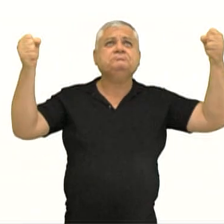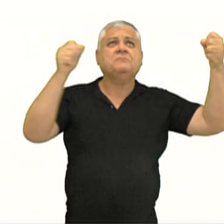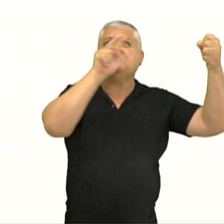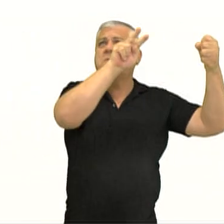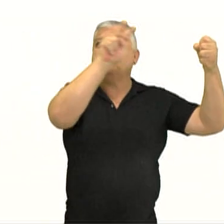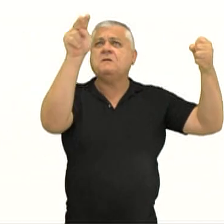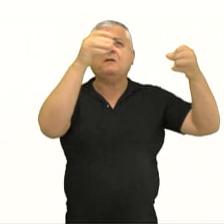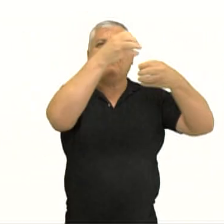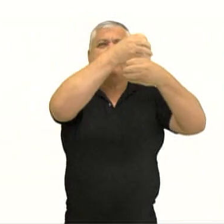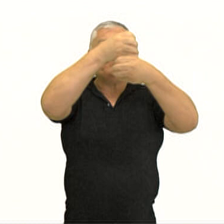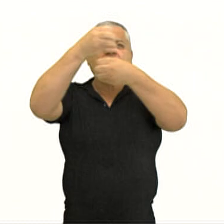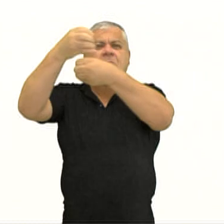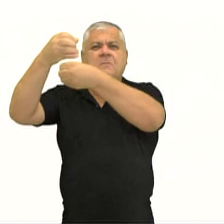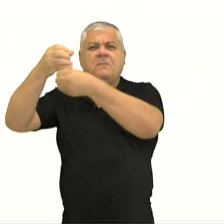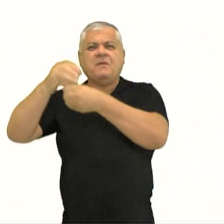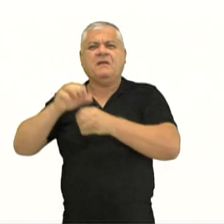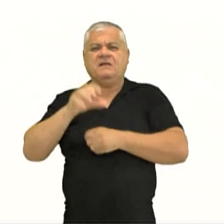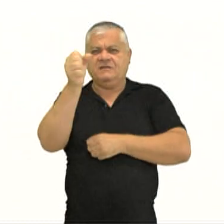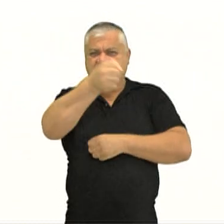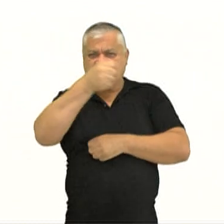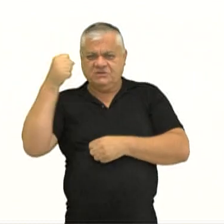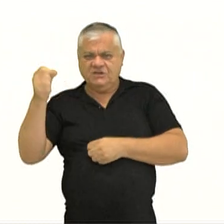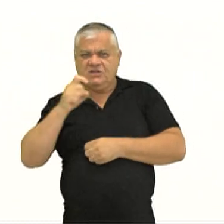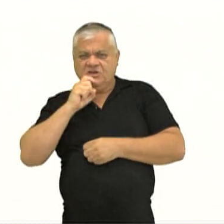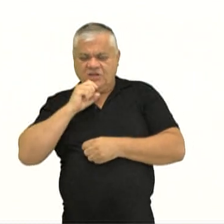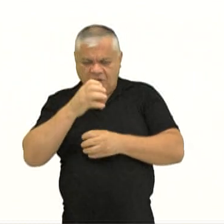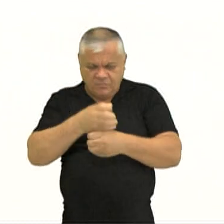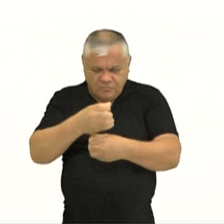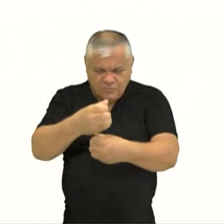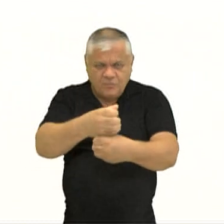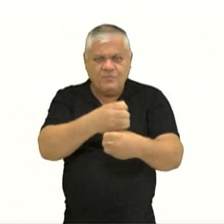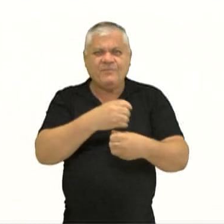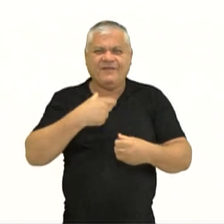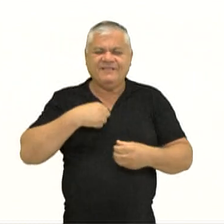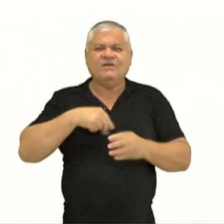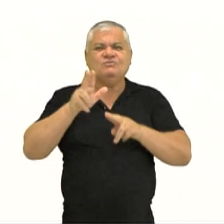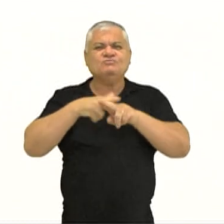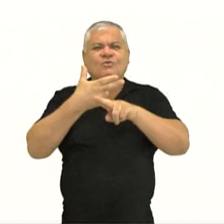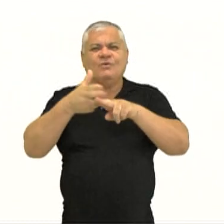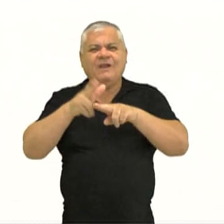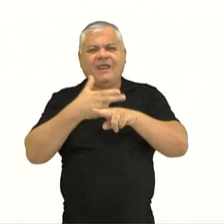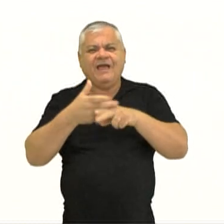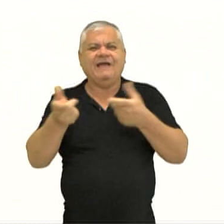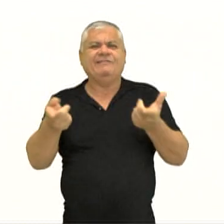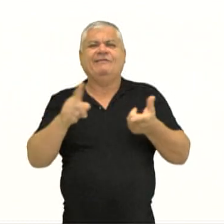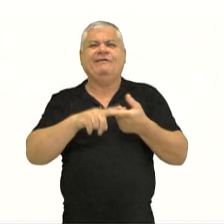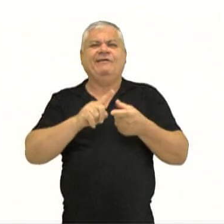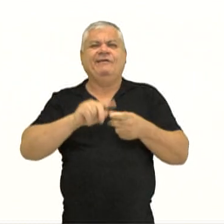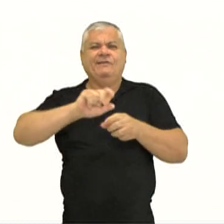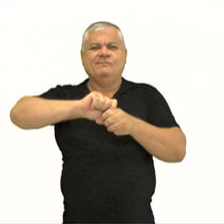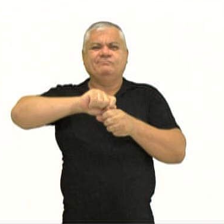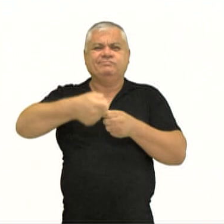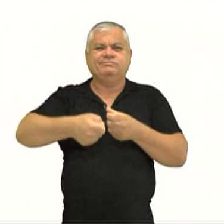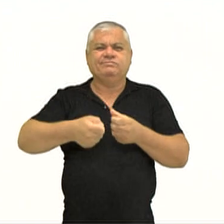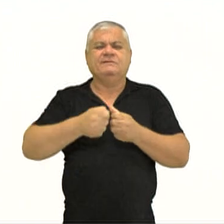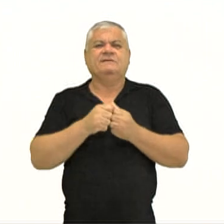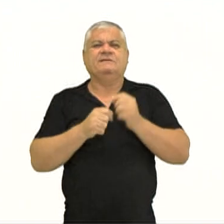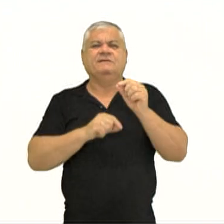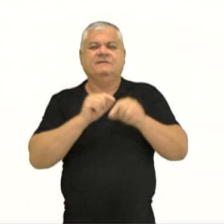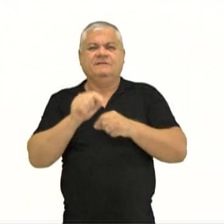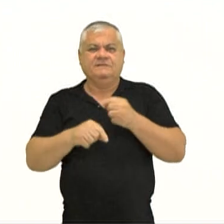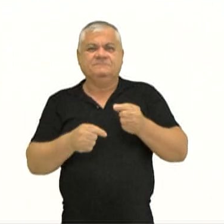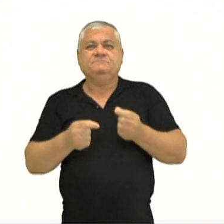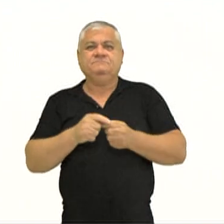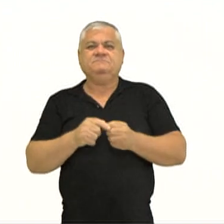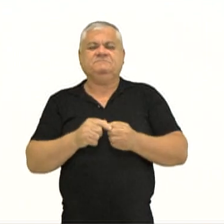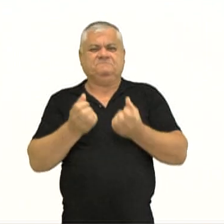tá lá as embalagens nesse formato, né? Tem o achocolatado que tem esse formato, tem latas, por exemplo, de